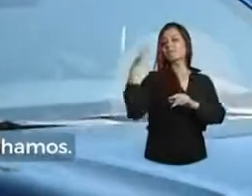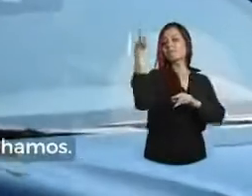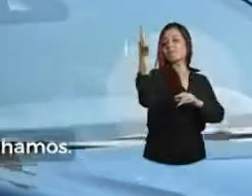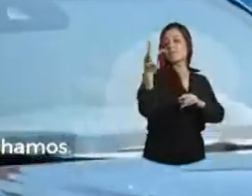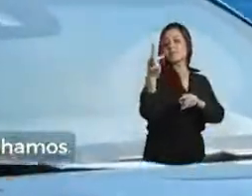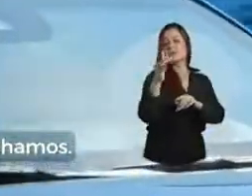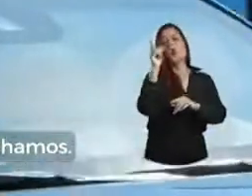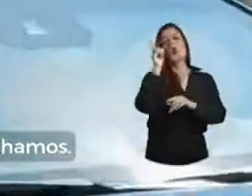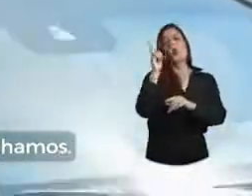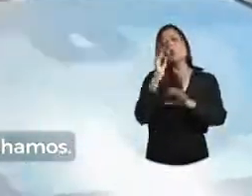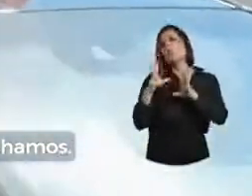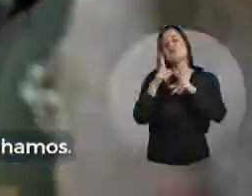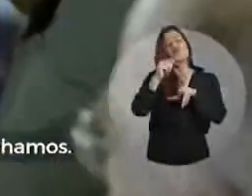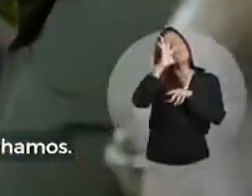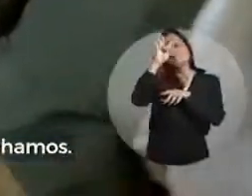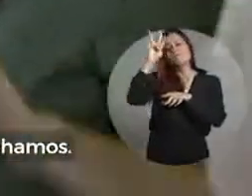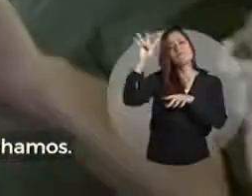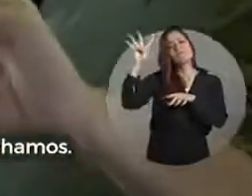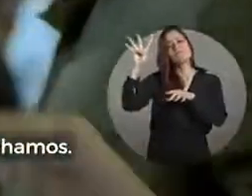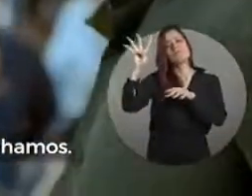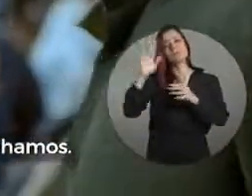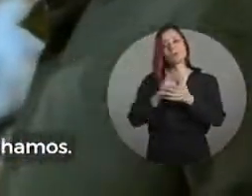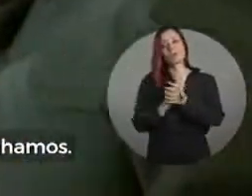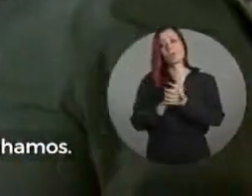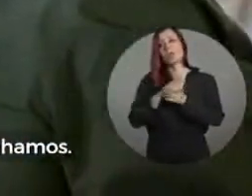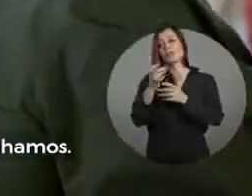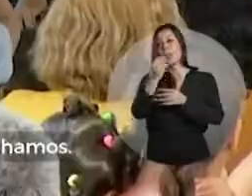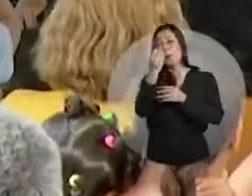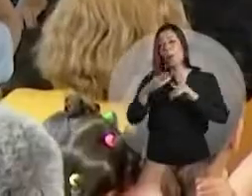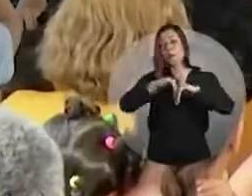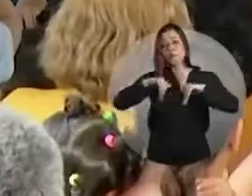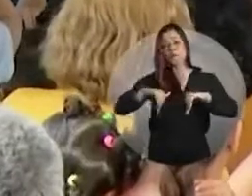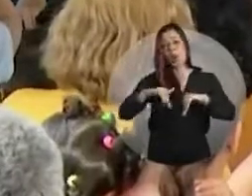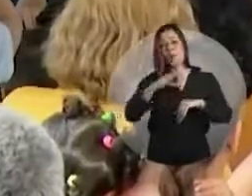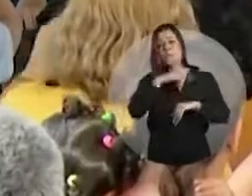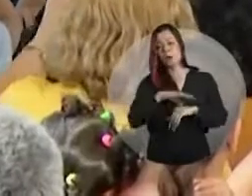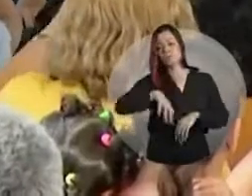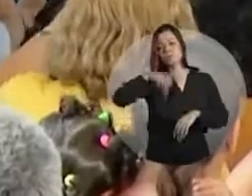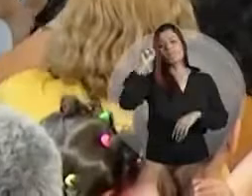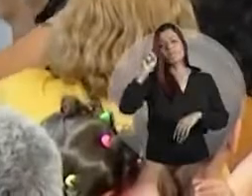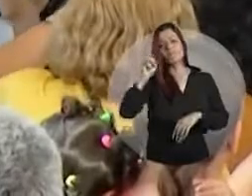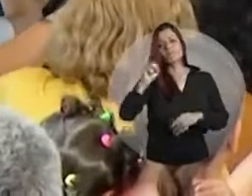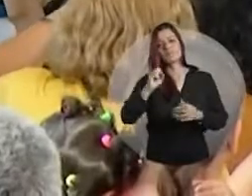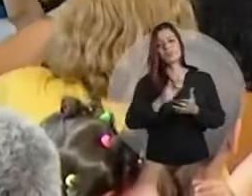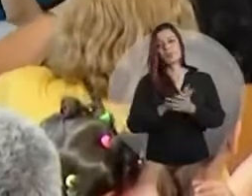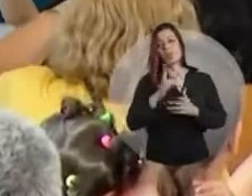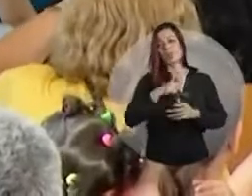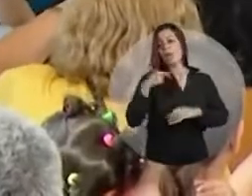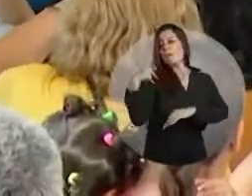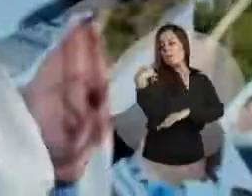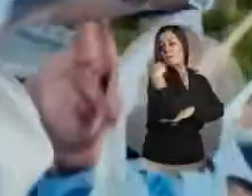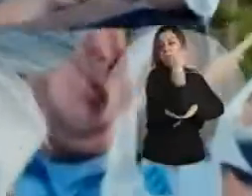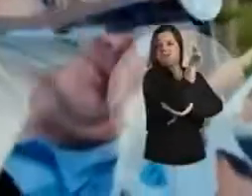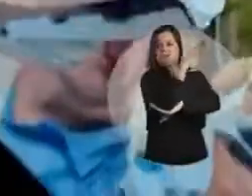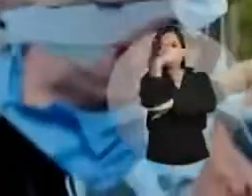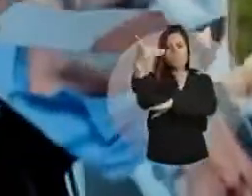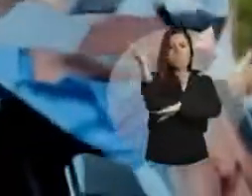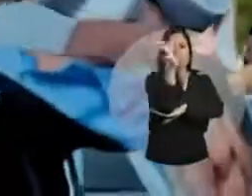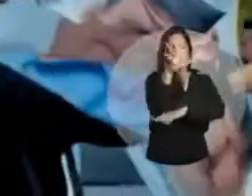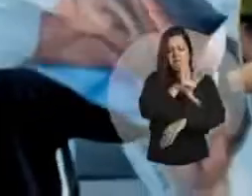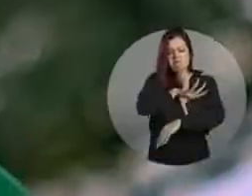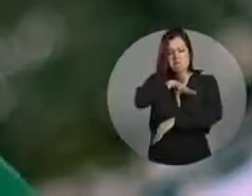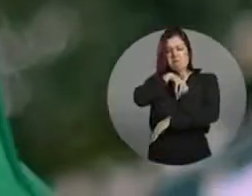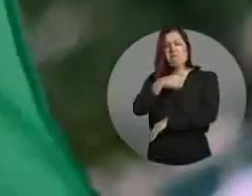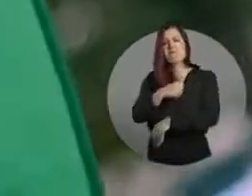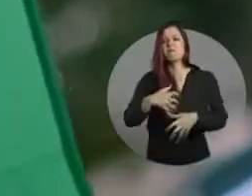união que vai nos levar mais longe, vai nos fazer conquistar o que sonhamos. Quando os bons se dividem, os maus vencem. Nossa bandeira